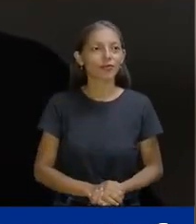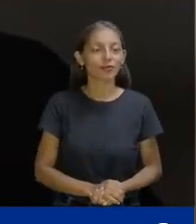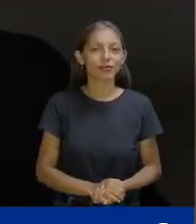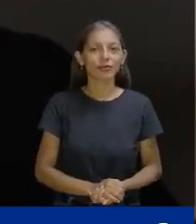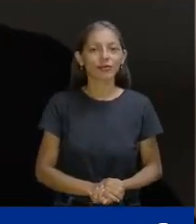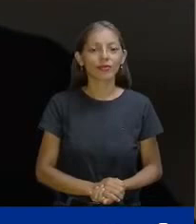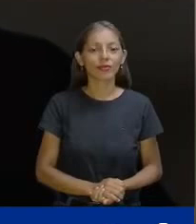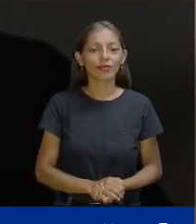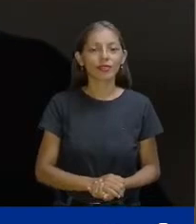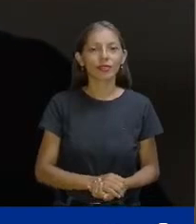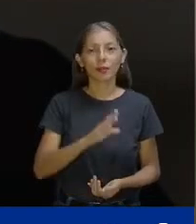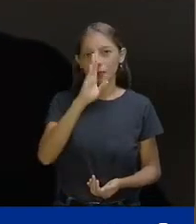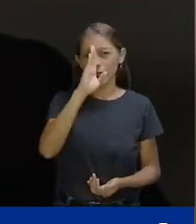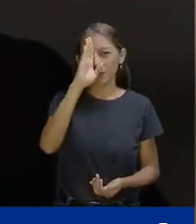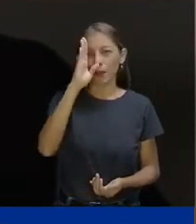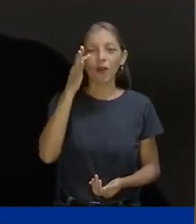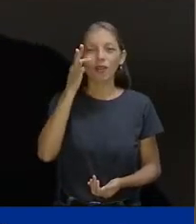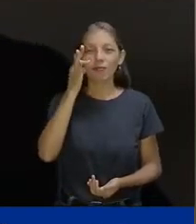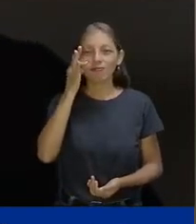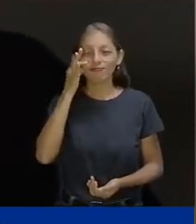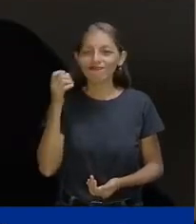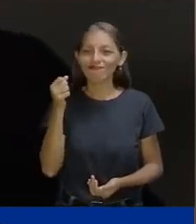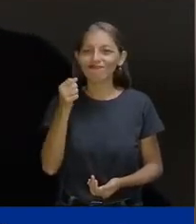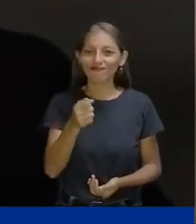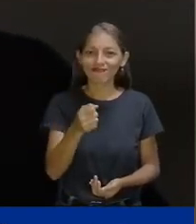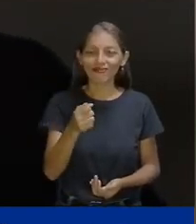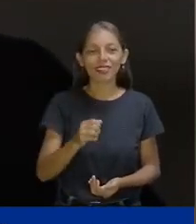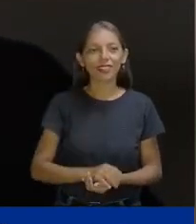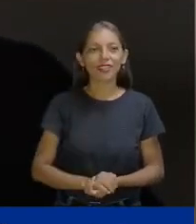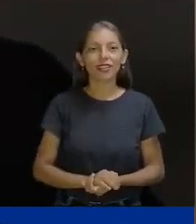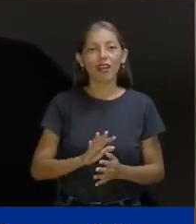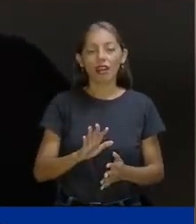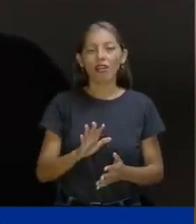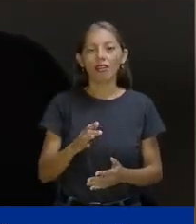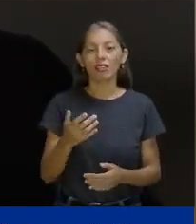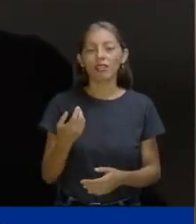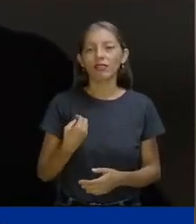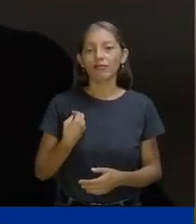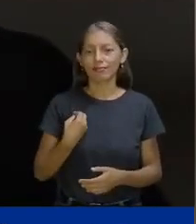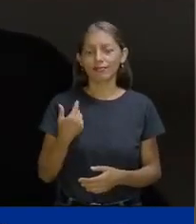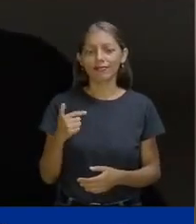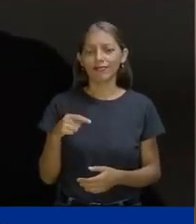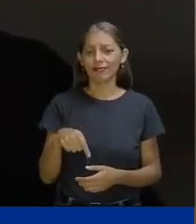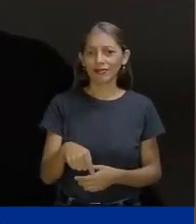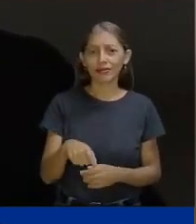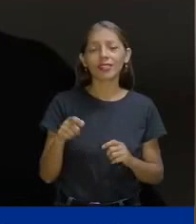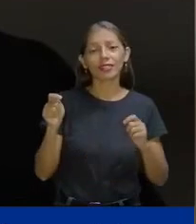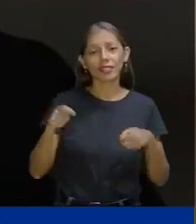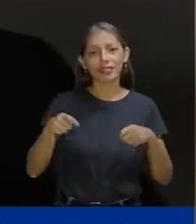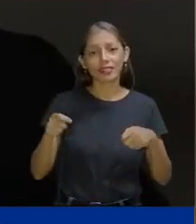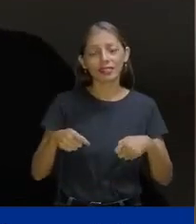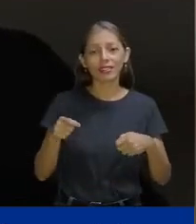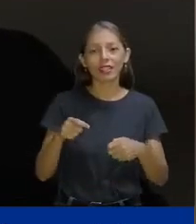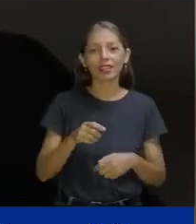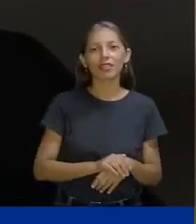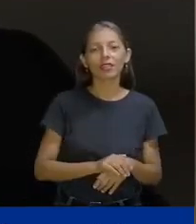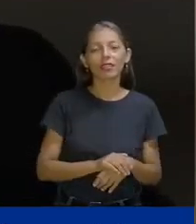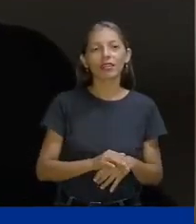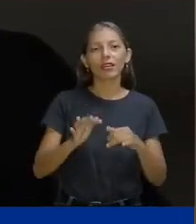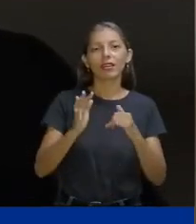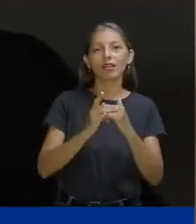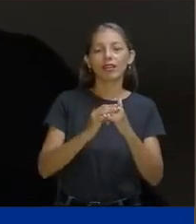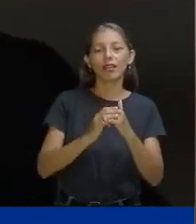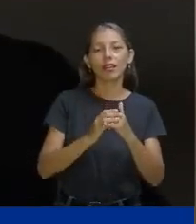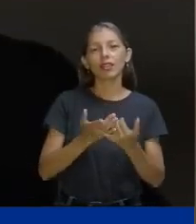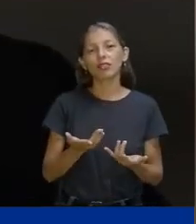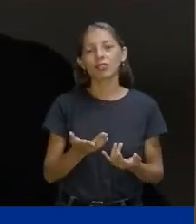mas quem não estiver receberá o link se quiser participar ao vivo ou então pelas nossas redes